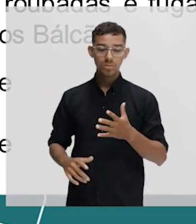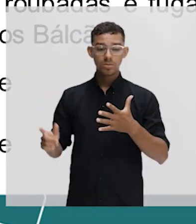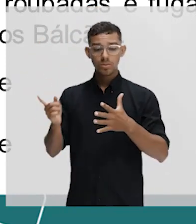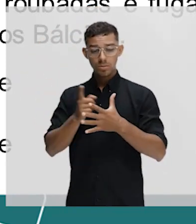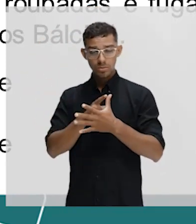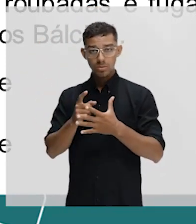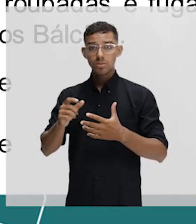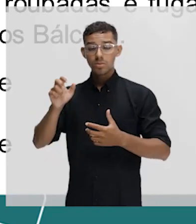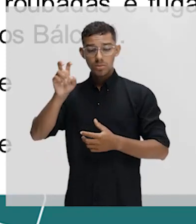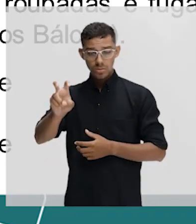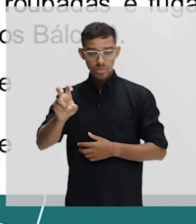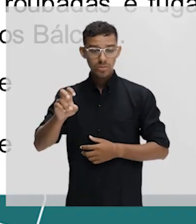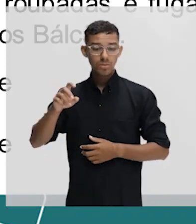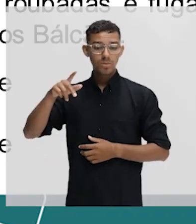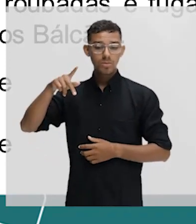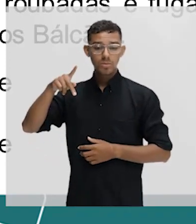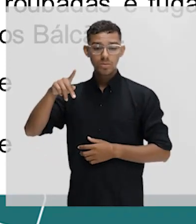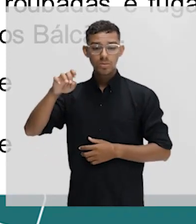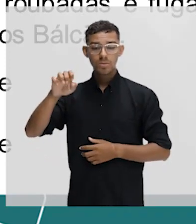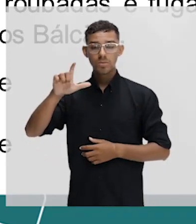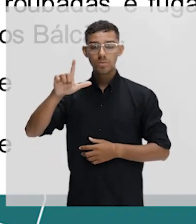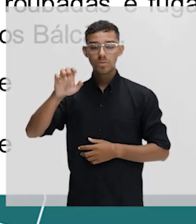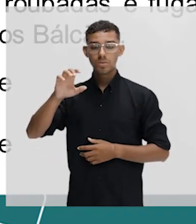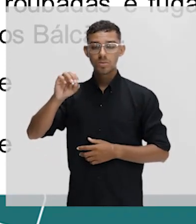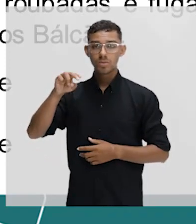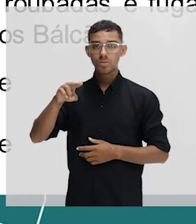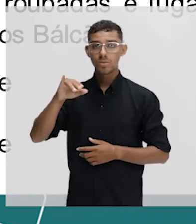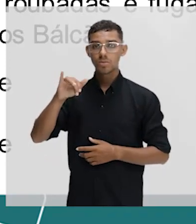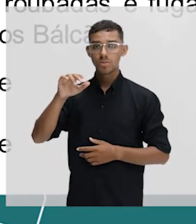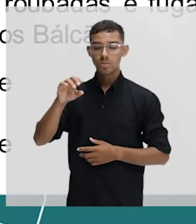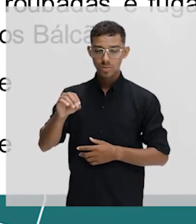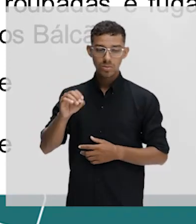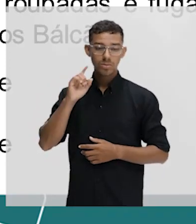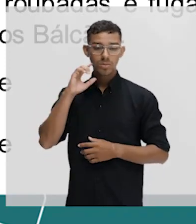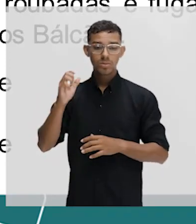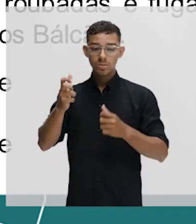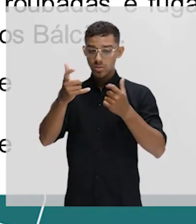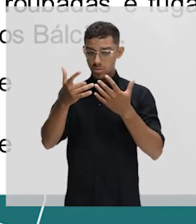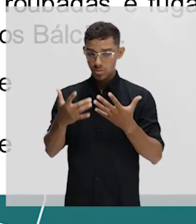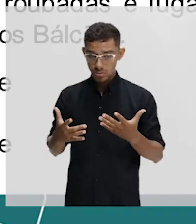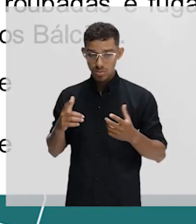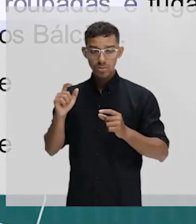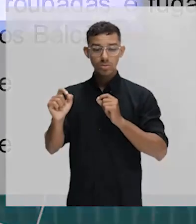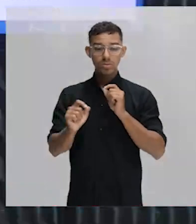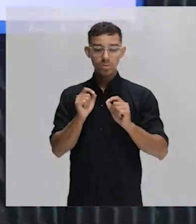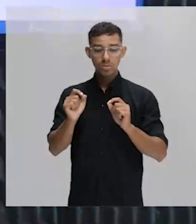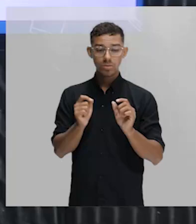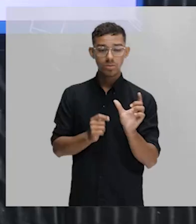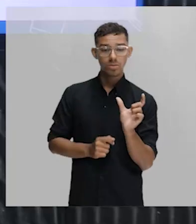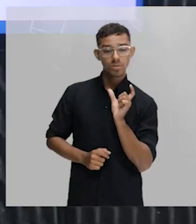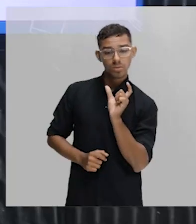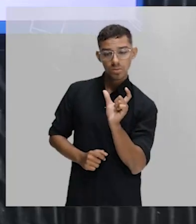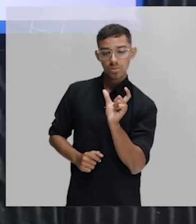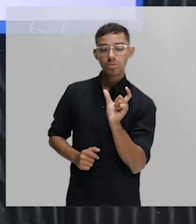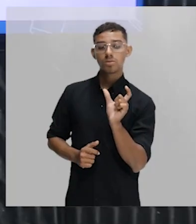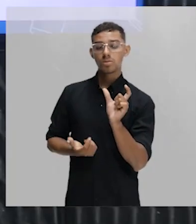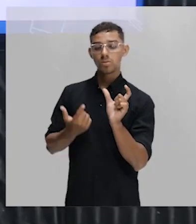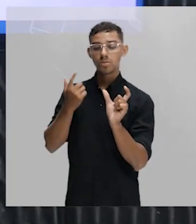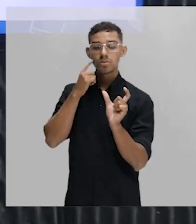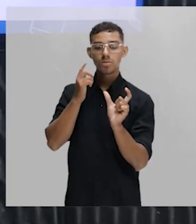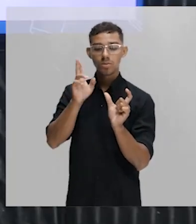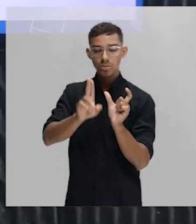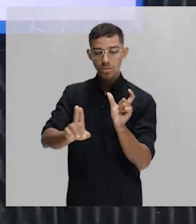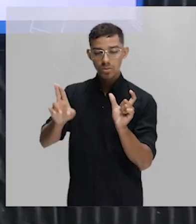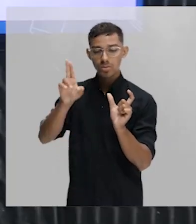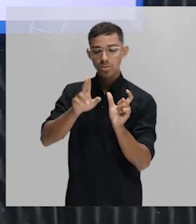arte bizantina já no final da Idade Média. Vamos voltar à iconoclastia. Iconoclastia. Vou repetir a palavra novamente porque a gente vai